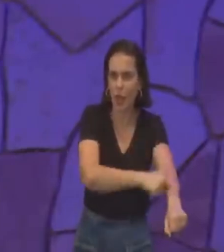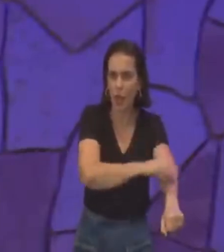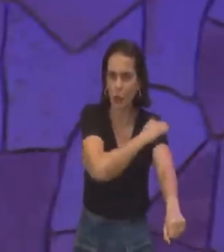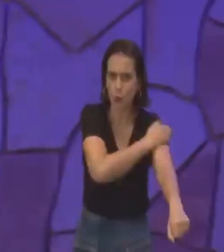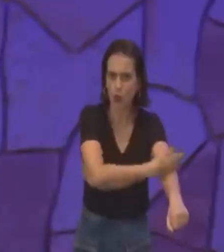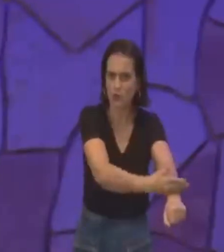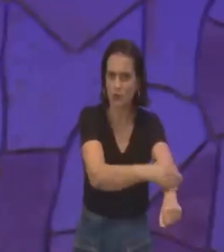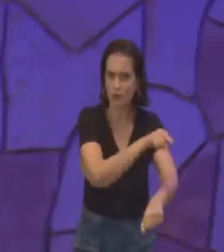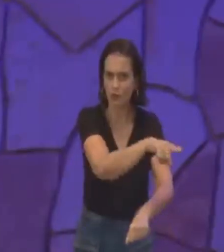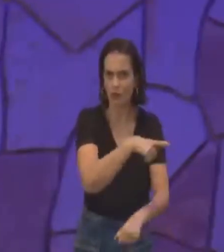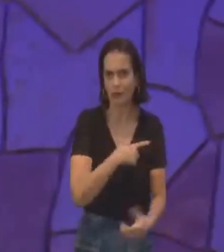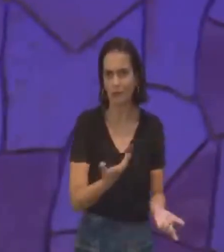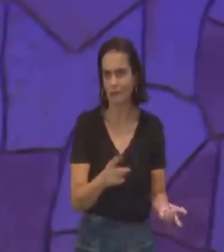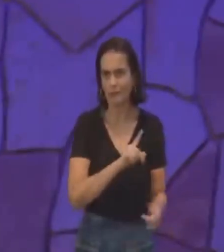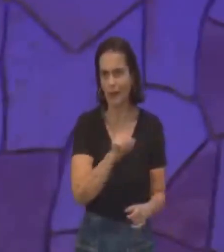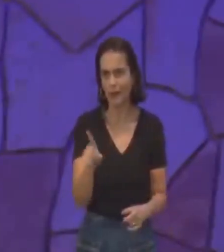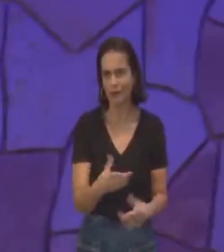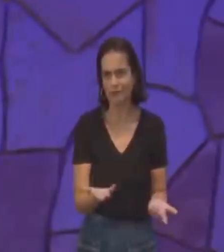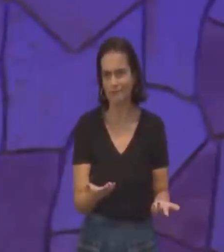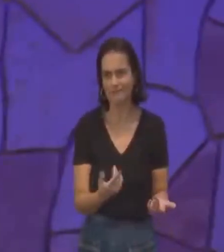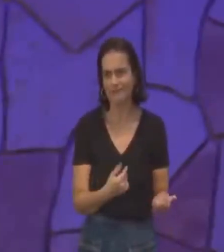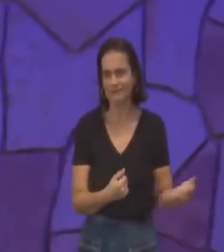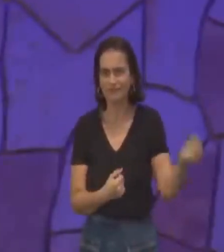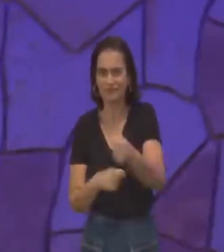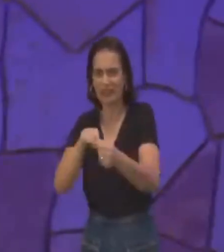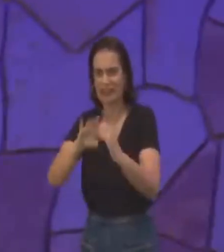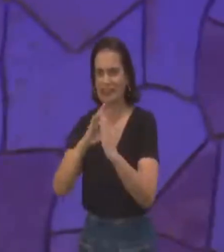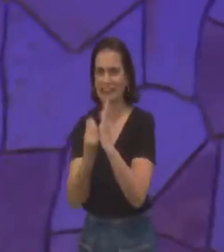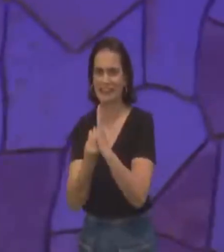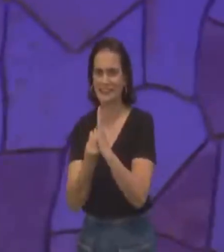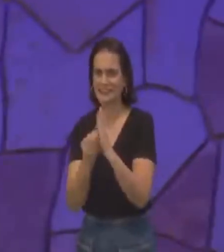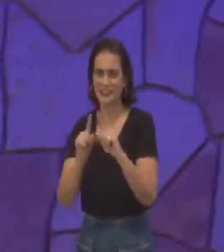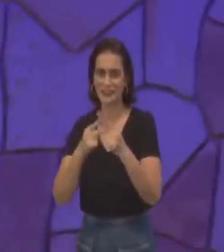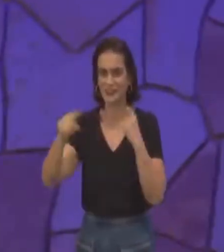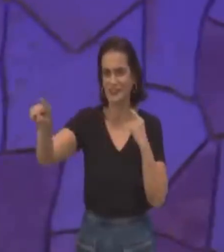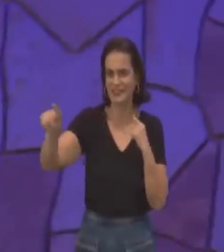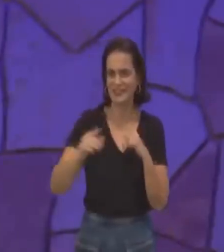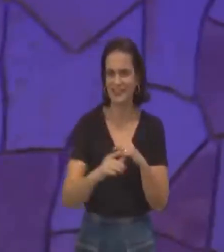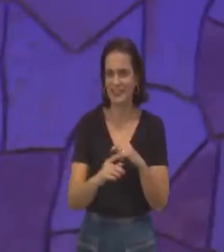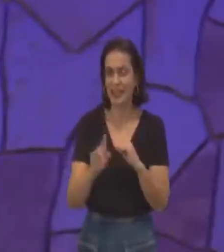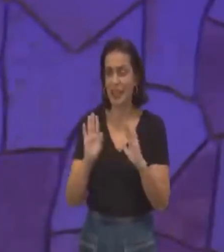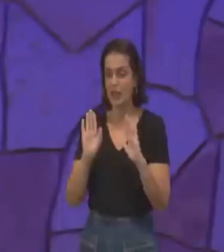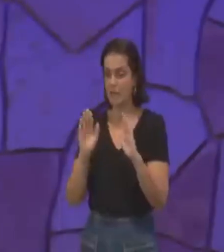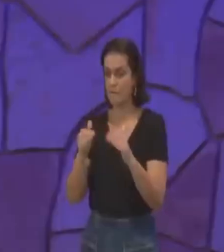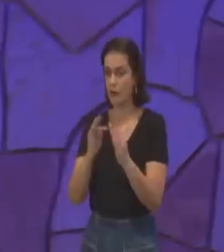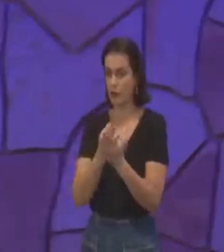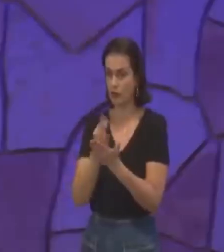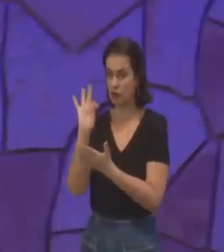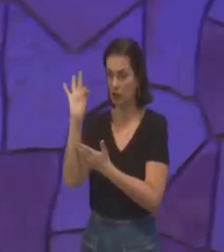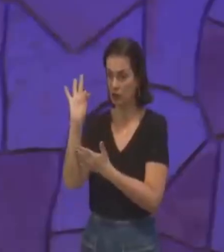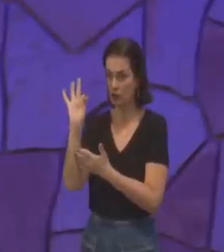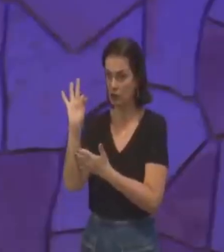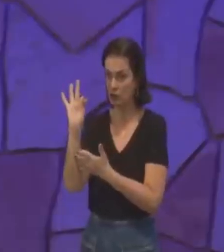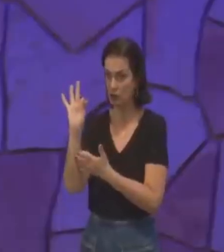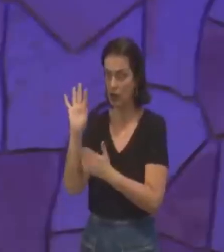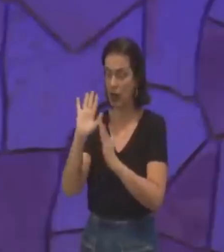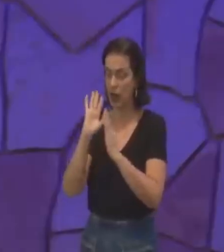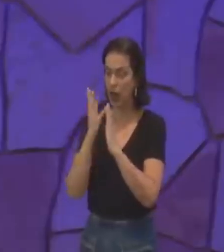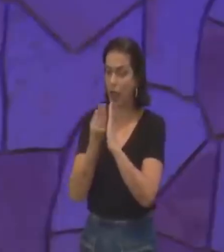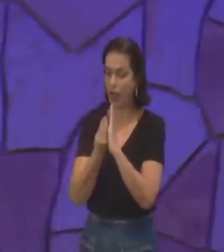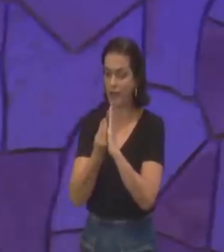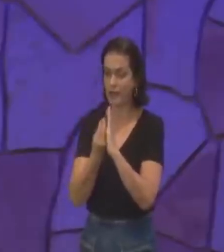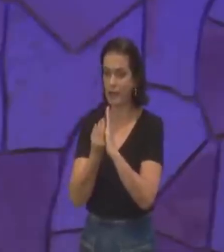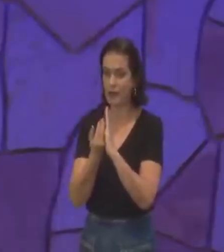lá não sei aonde. Mas quando pensamos em educação teológica, a igreja ela é parceira,